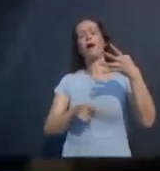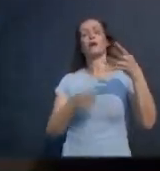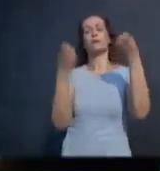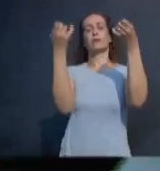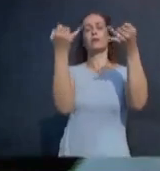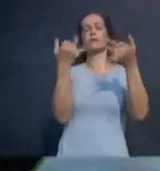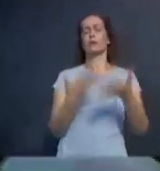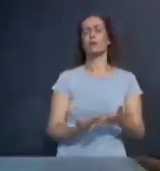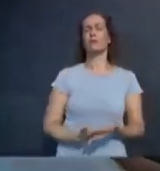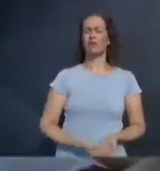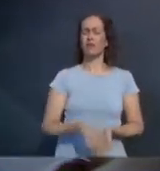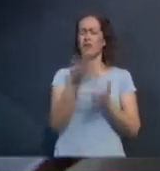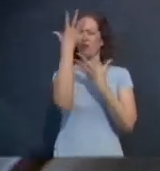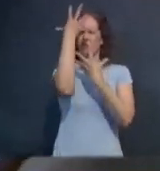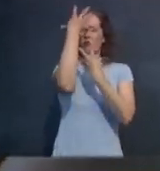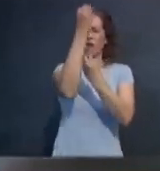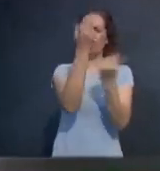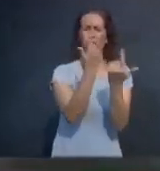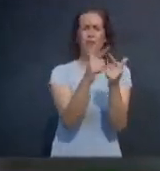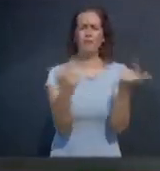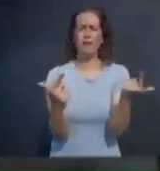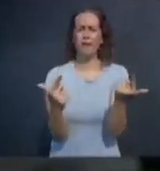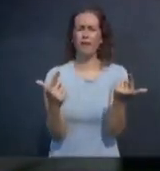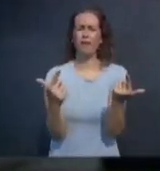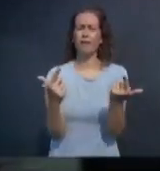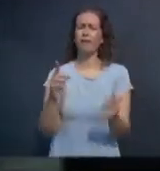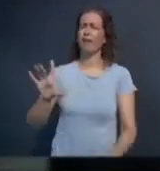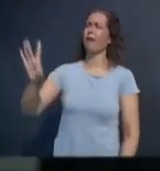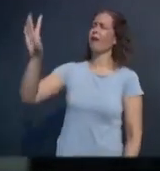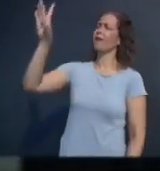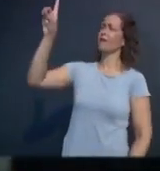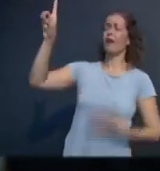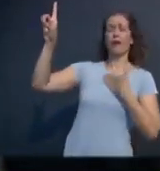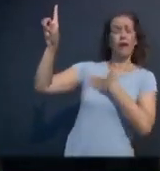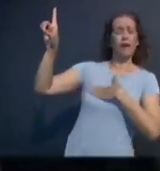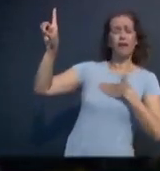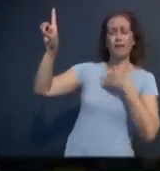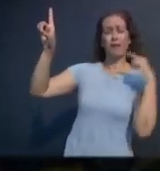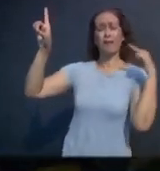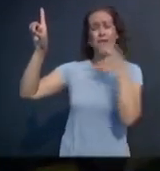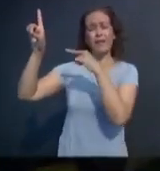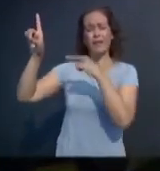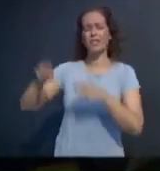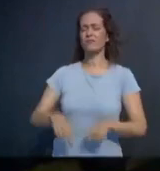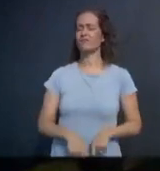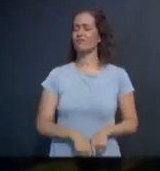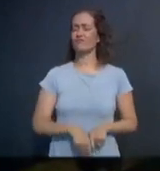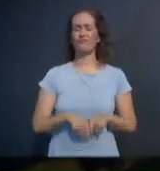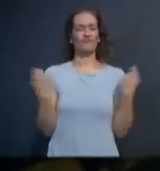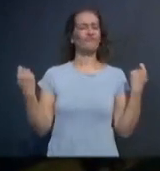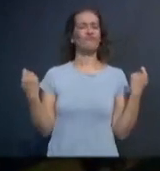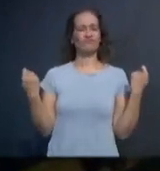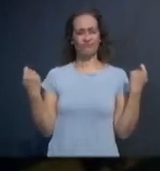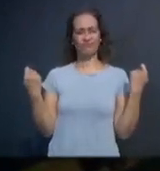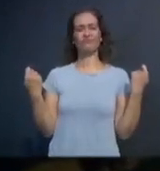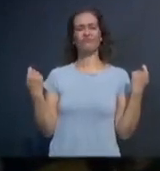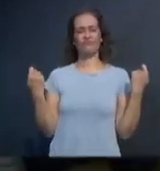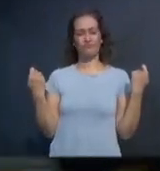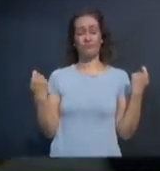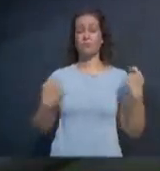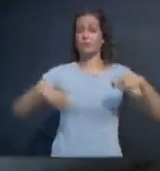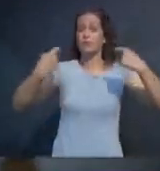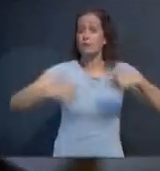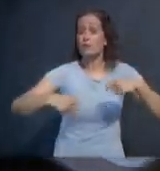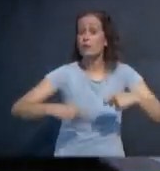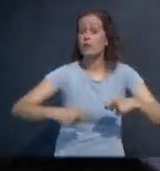fé, sem crer, é impossível, impossível agradar a Deus. Porque é preciso